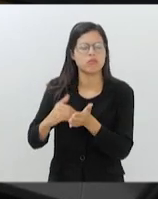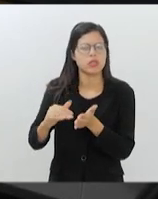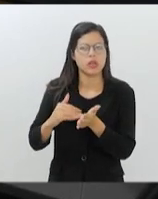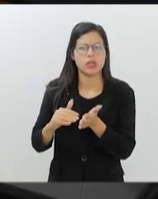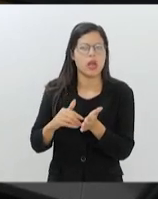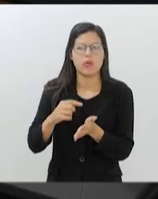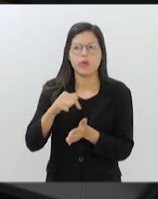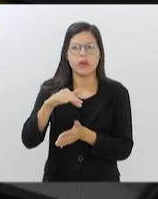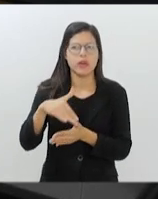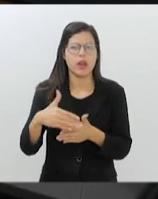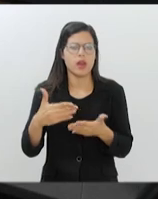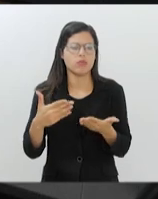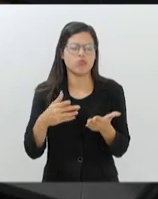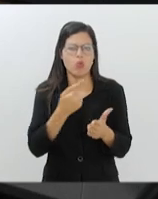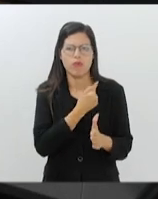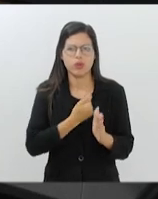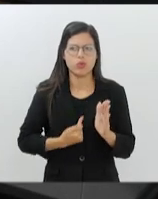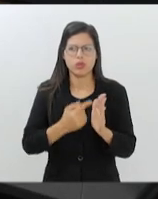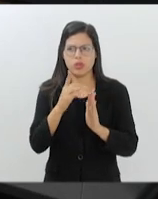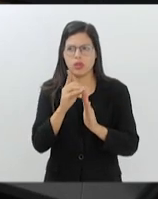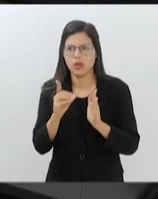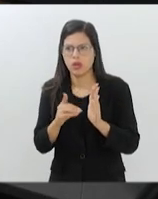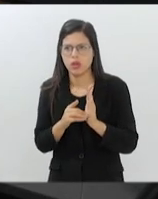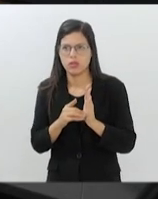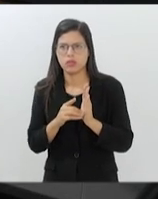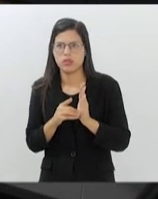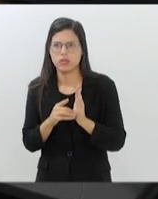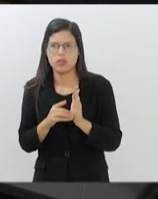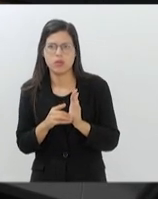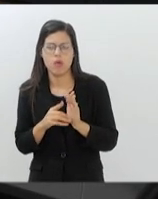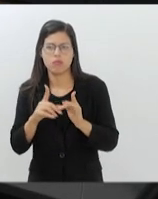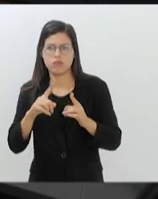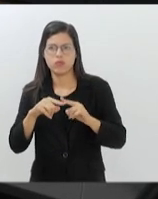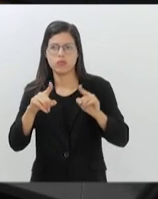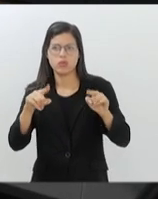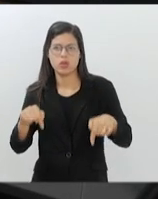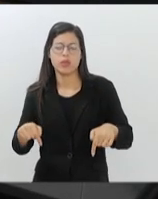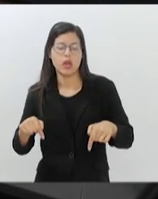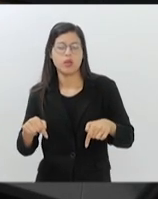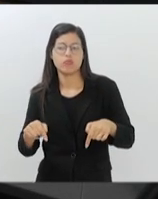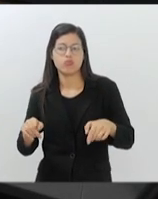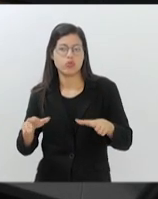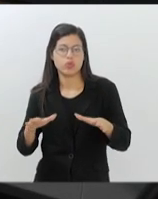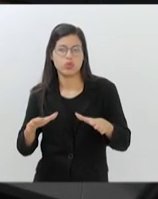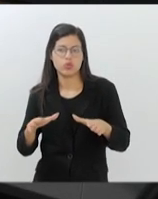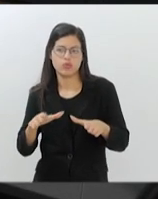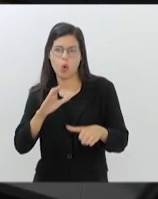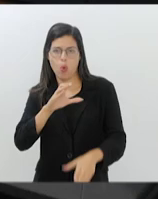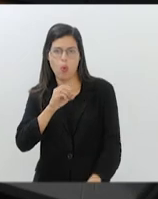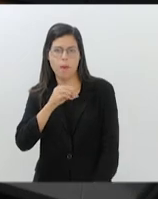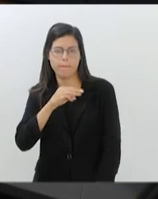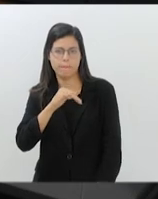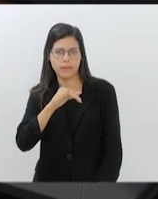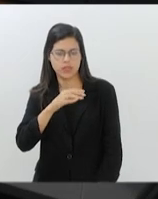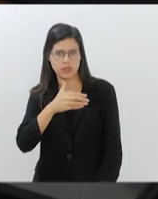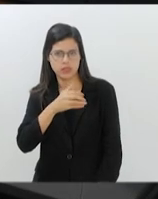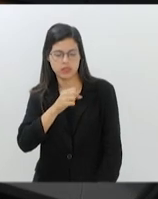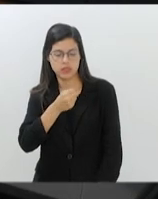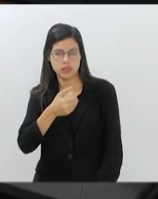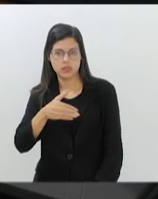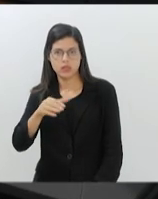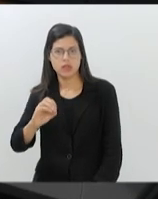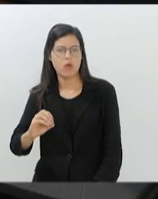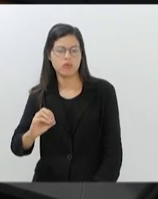quem que nomeia são servidores comissionados que trabalham com conosco lá sim mas quem diz que eles vão fazer parte do núcleo duro elas são